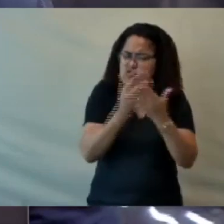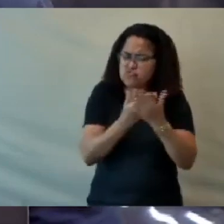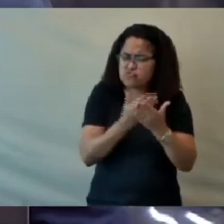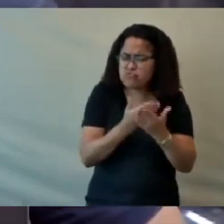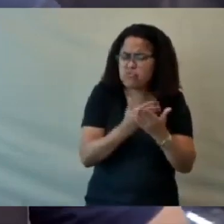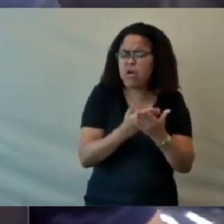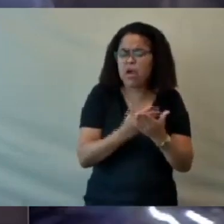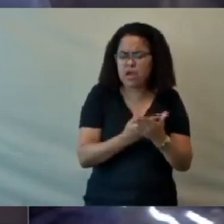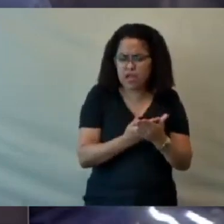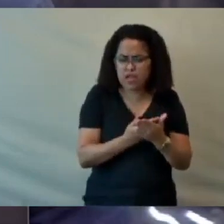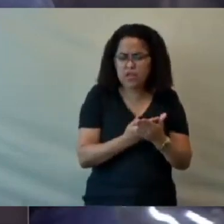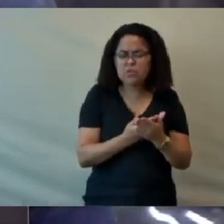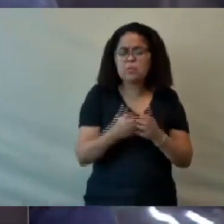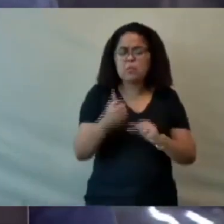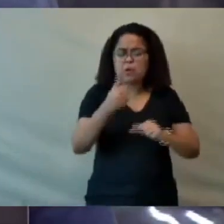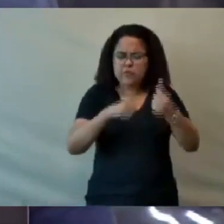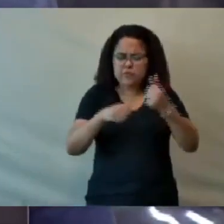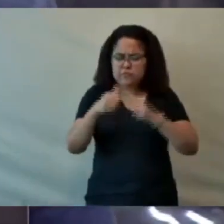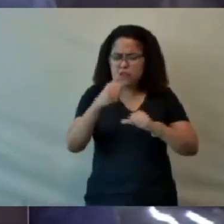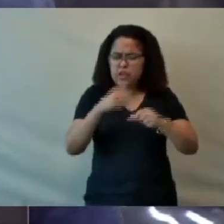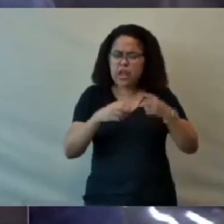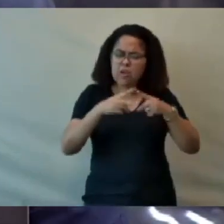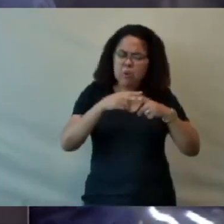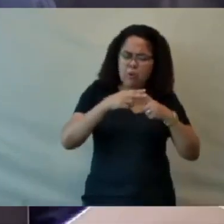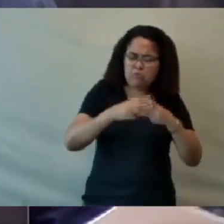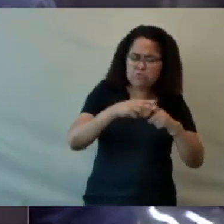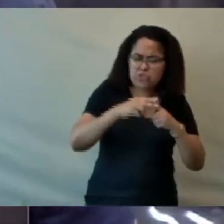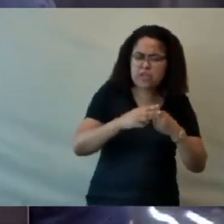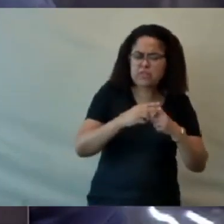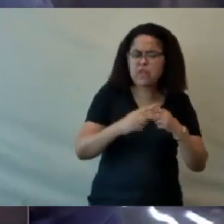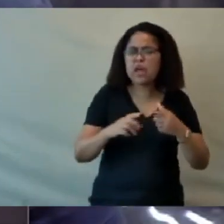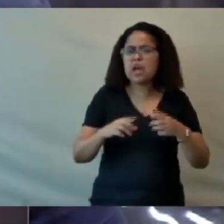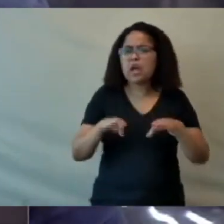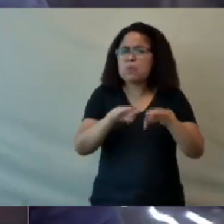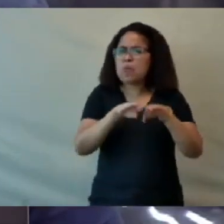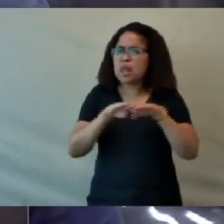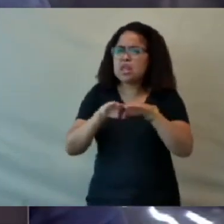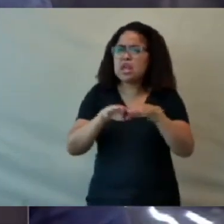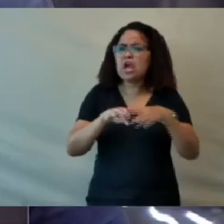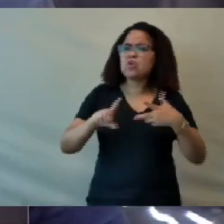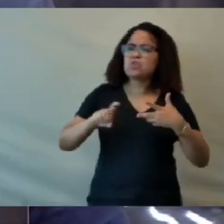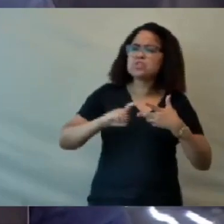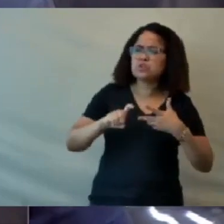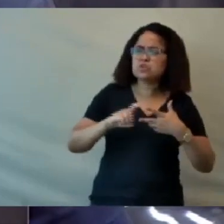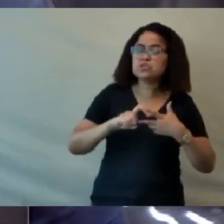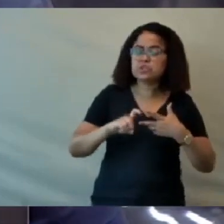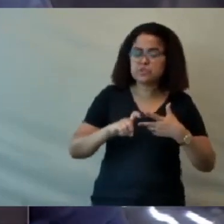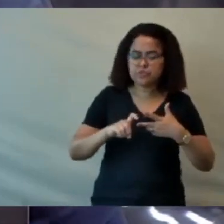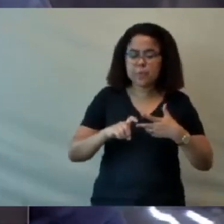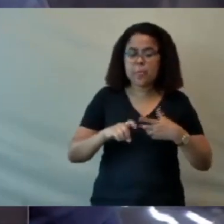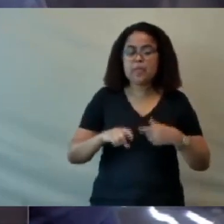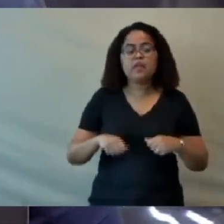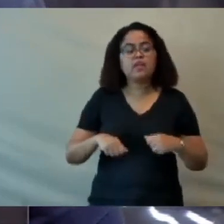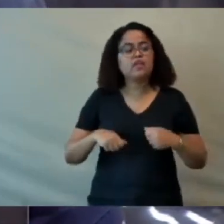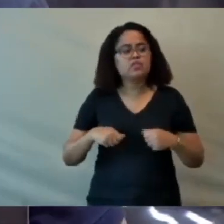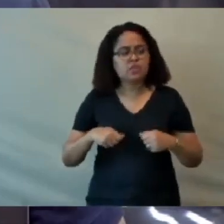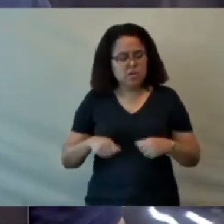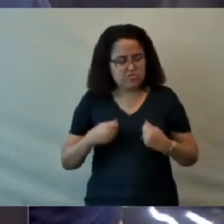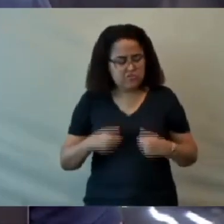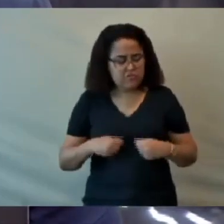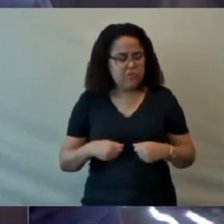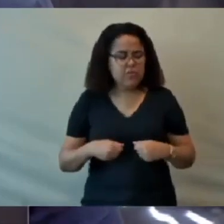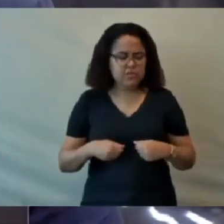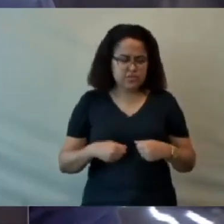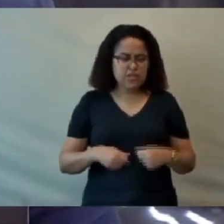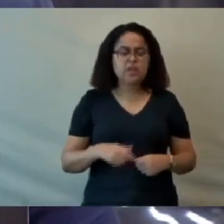coisa com o executivo para que a coisa funcione para que a coisa chegue lá vamos articular aqui na casa para que todos também tenham conhecimento